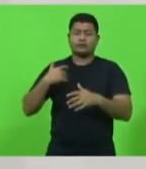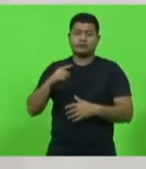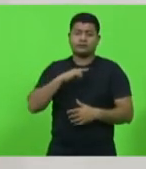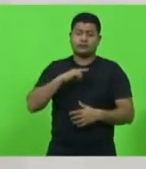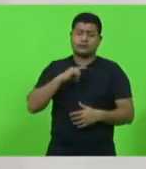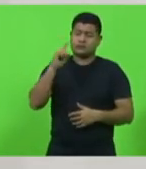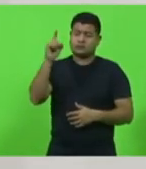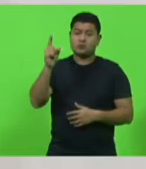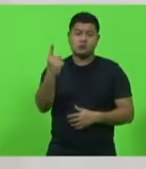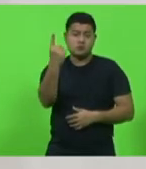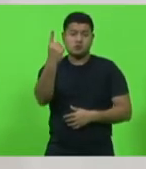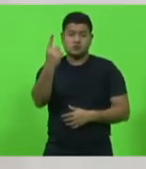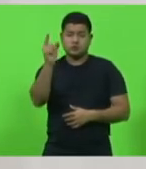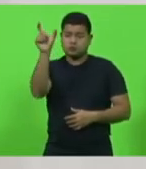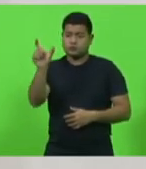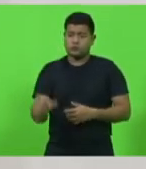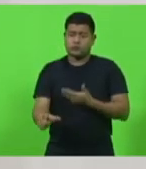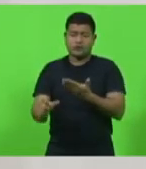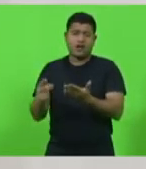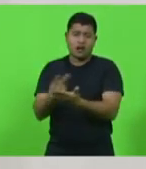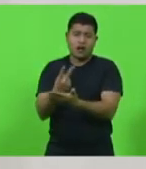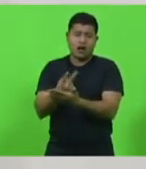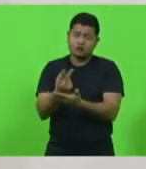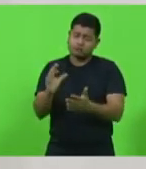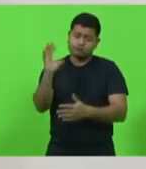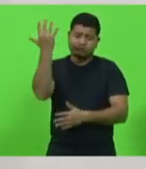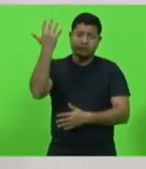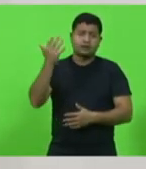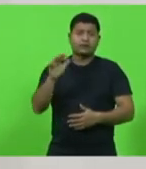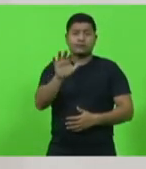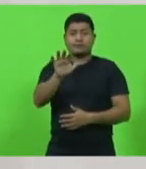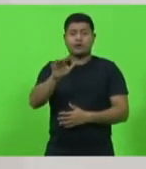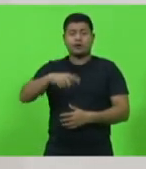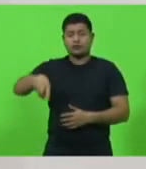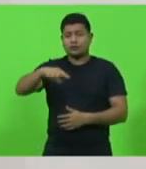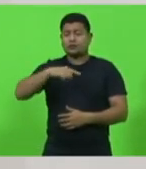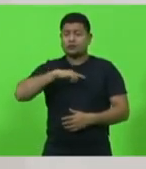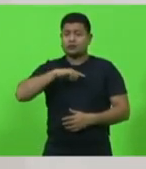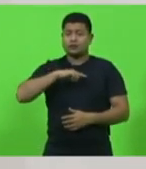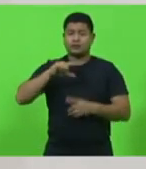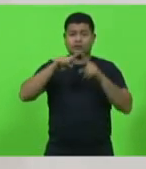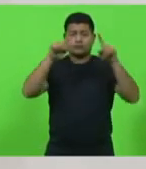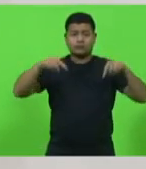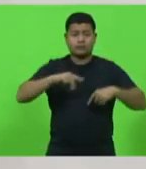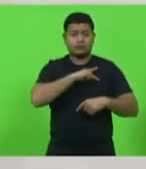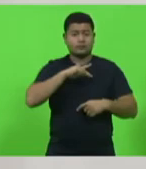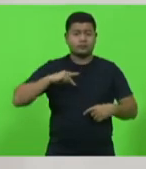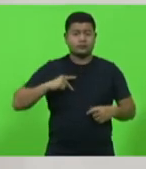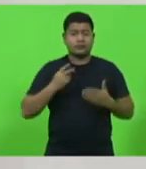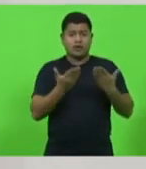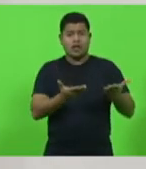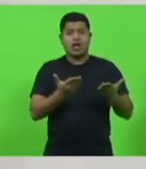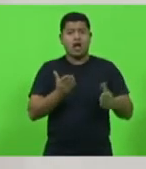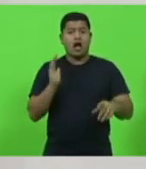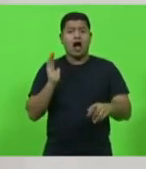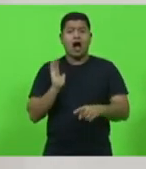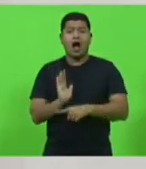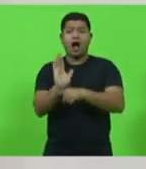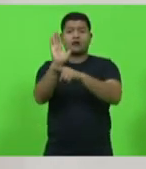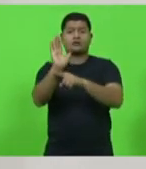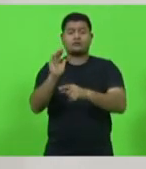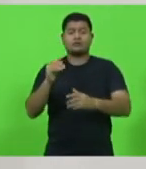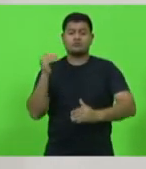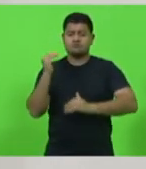em todas as categorias, mas nós temos sim o servidor público como aquele que movimenta e faz